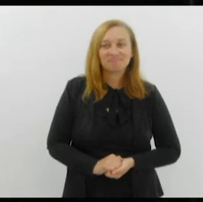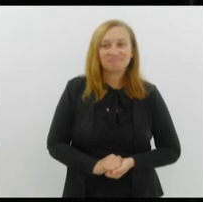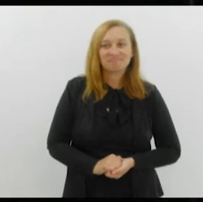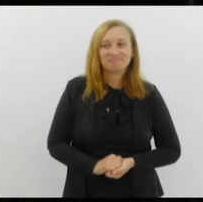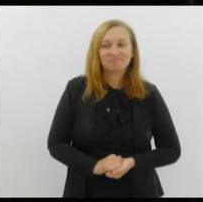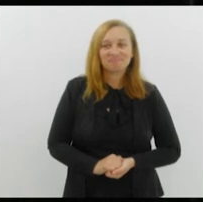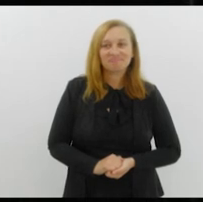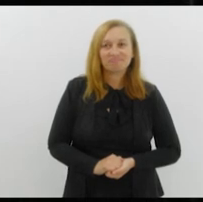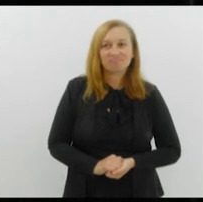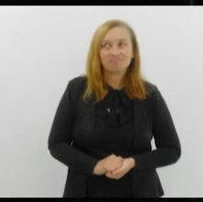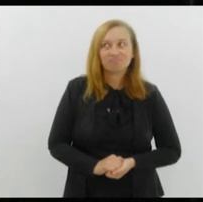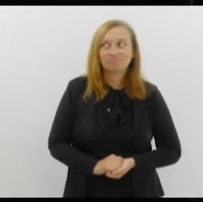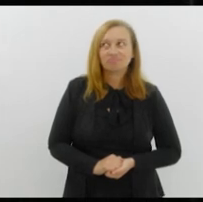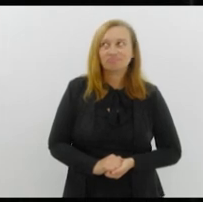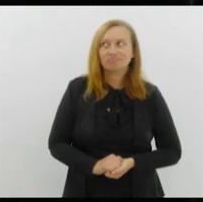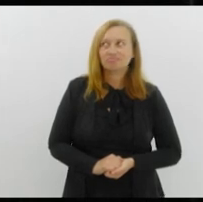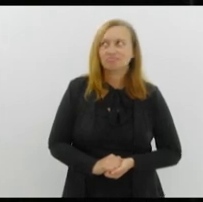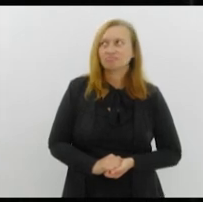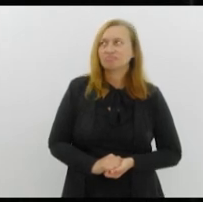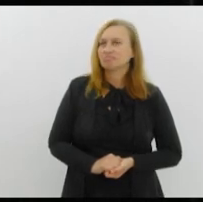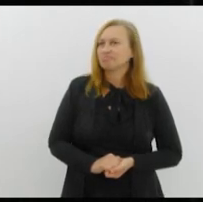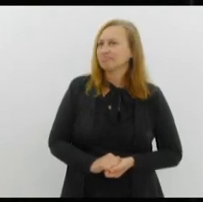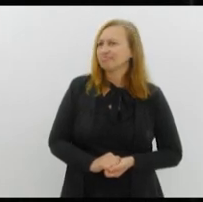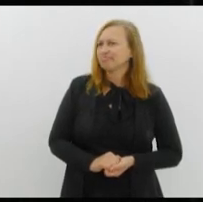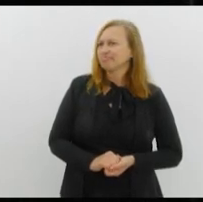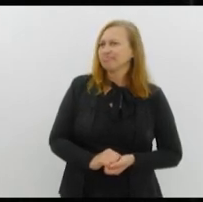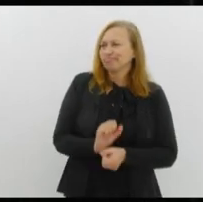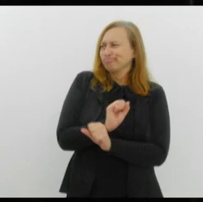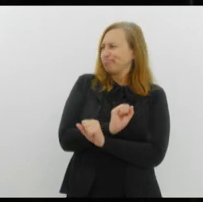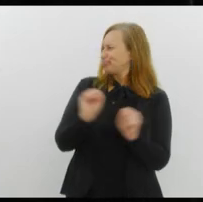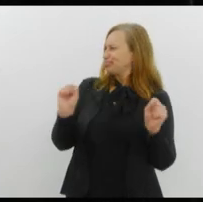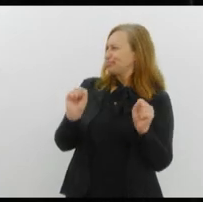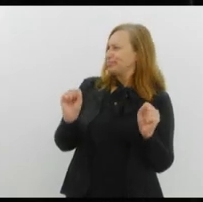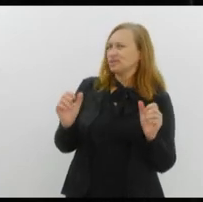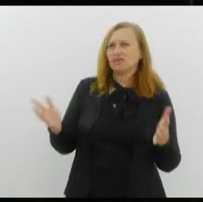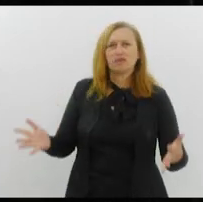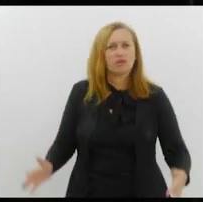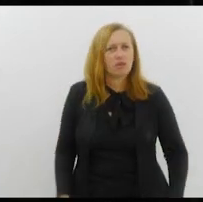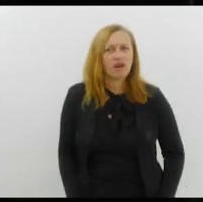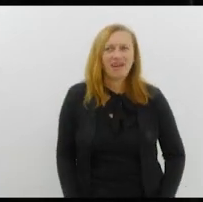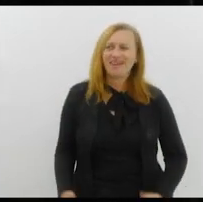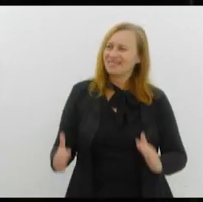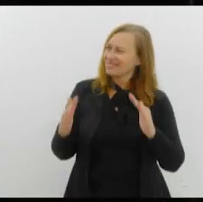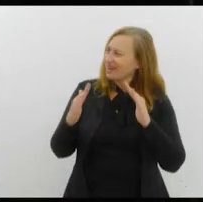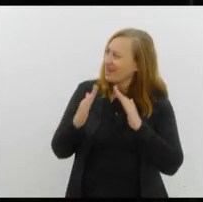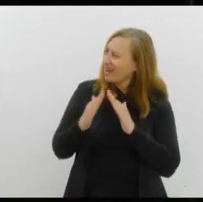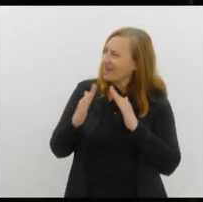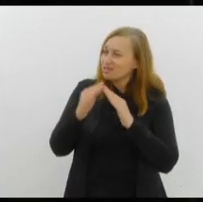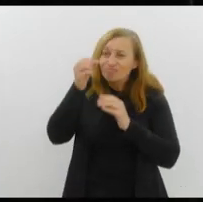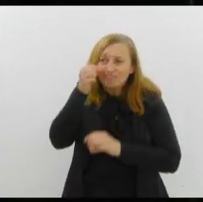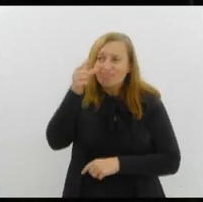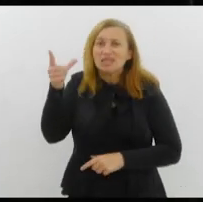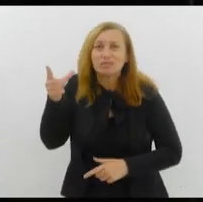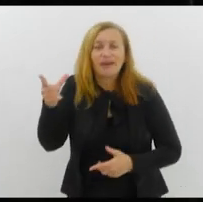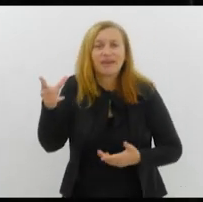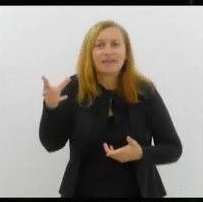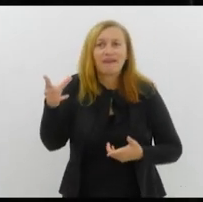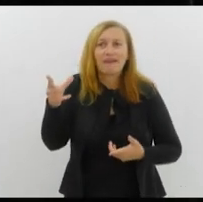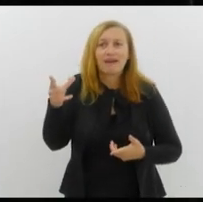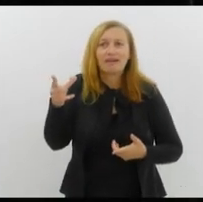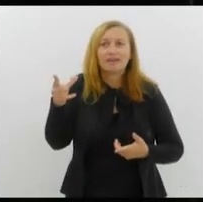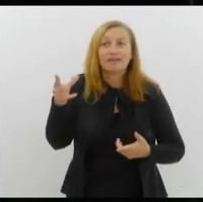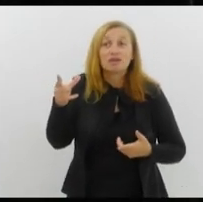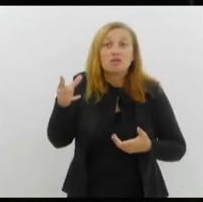É imprescindível que essa casa se desperte e atente